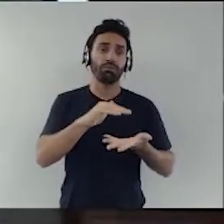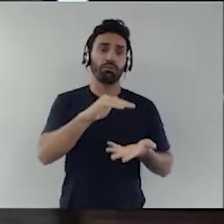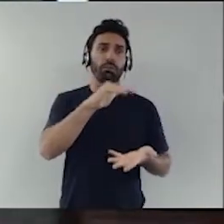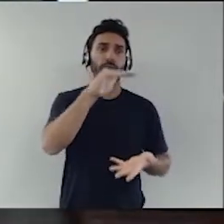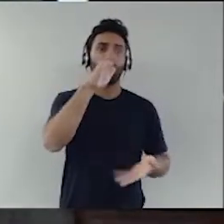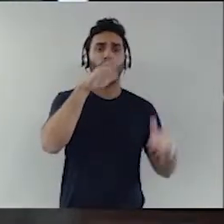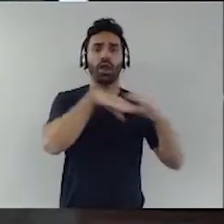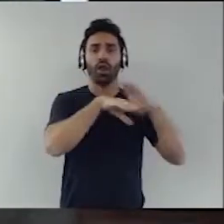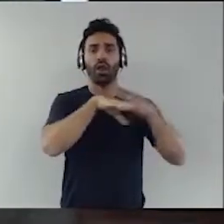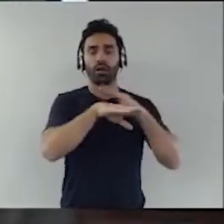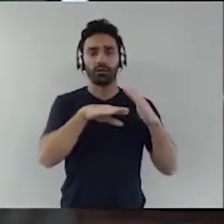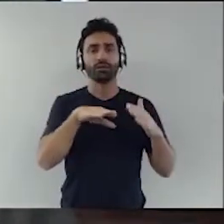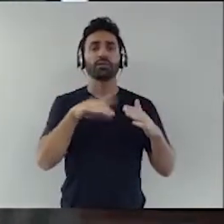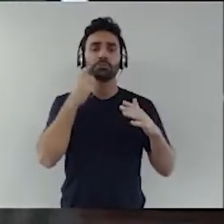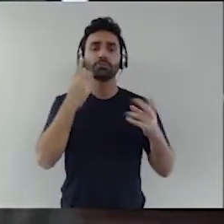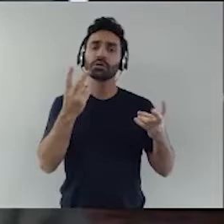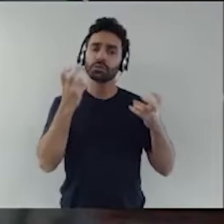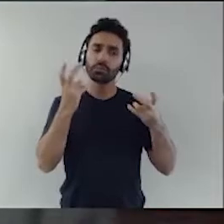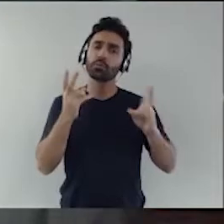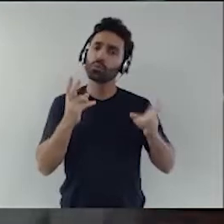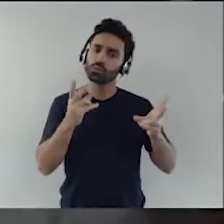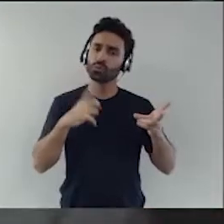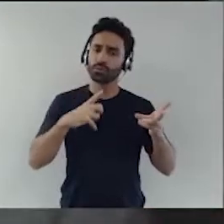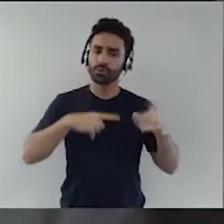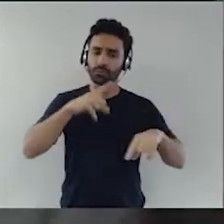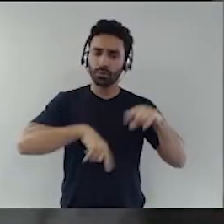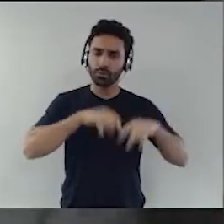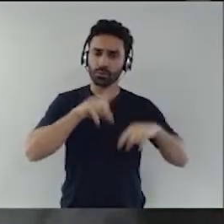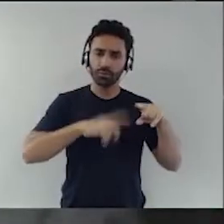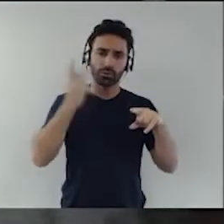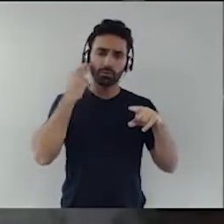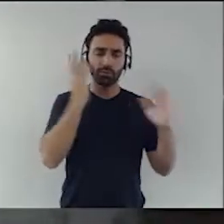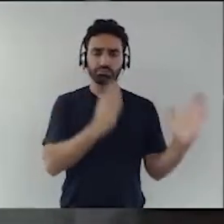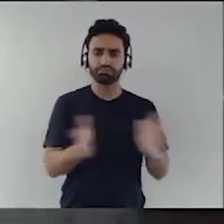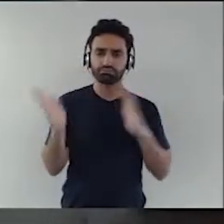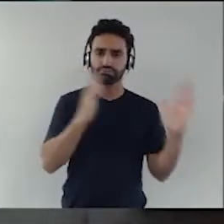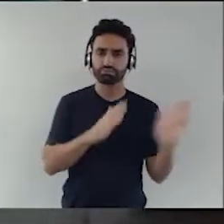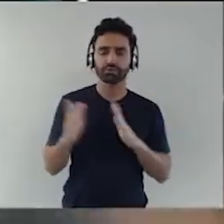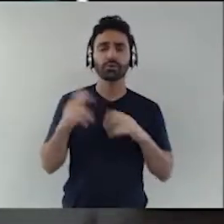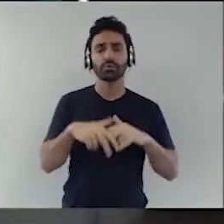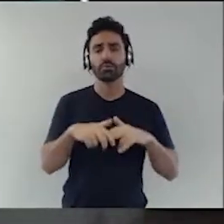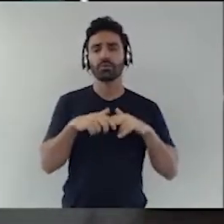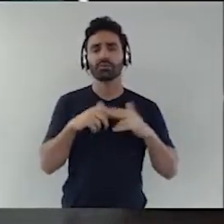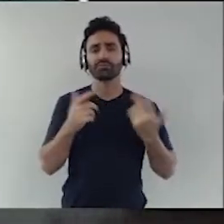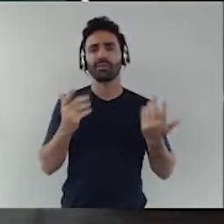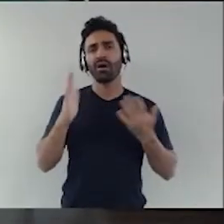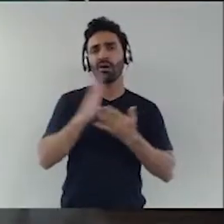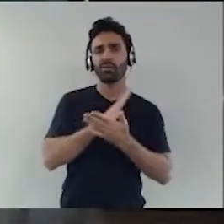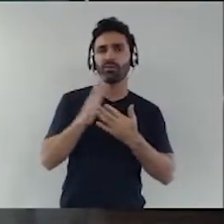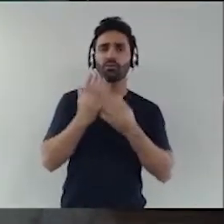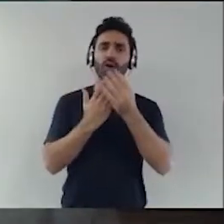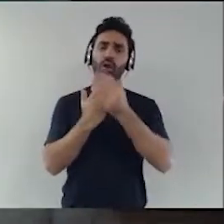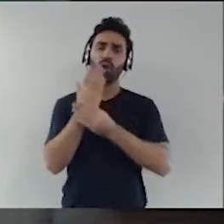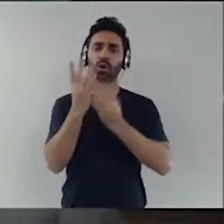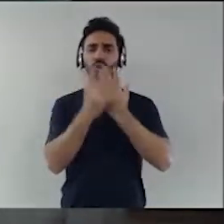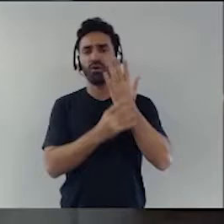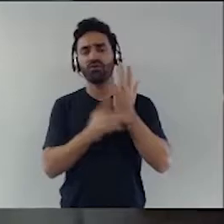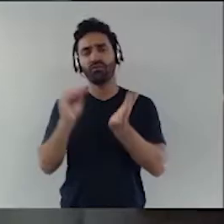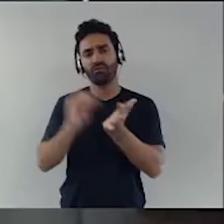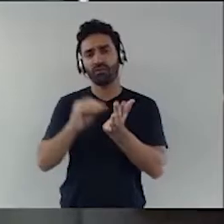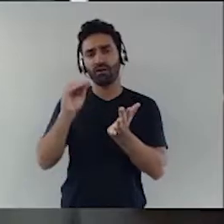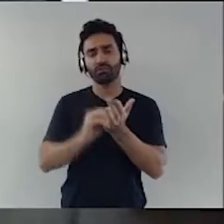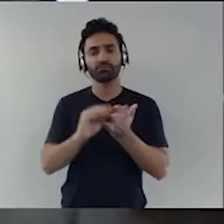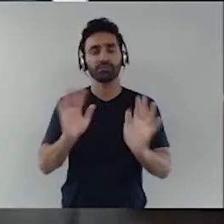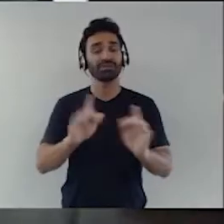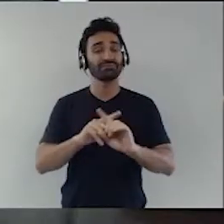que houve uma continuidade dentro do processo produtivo, né? Pouca coisa faltou, luvas faltou em alguns lugares, mas